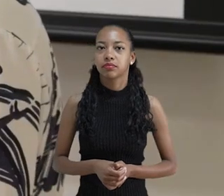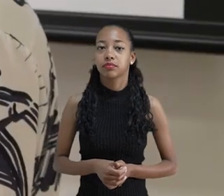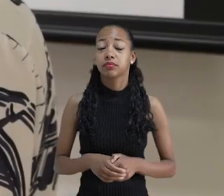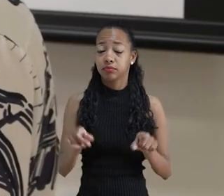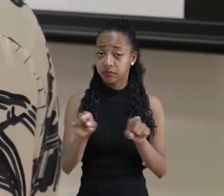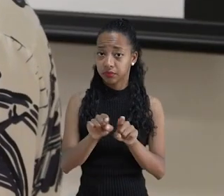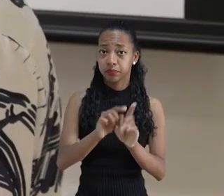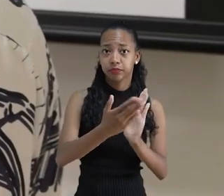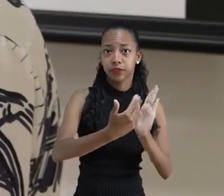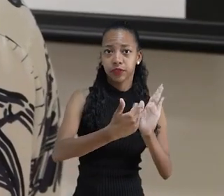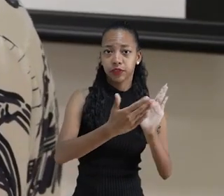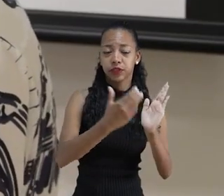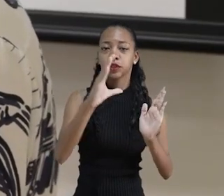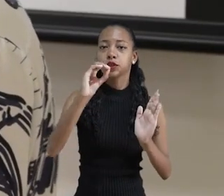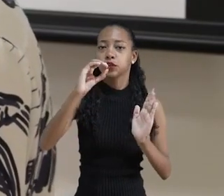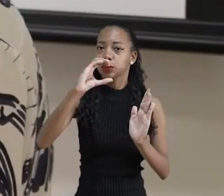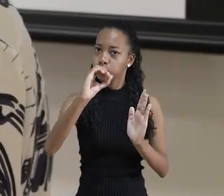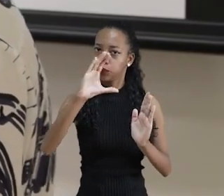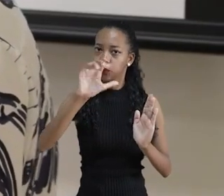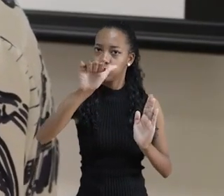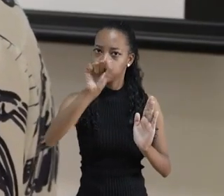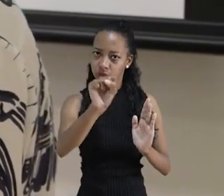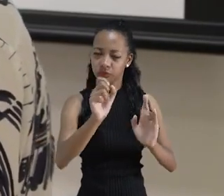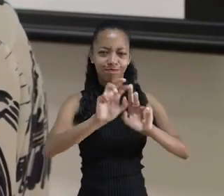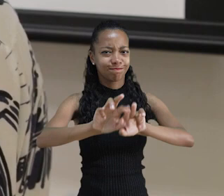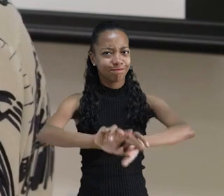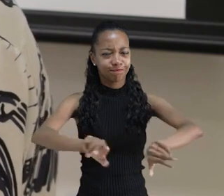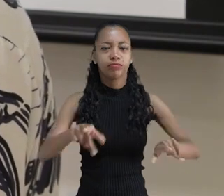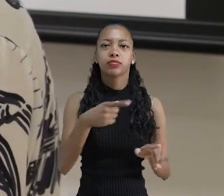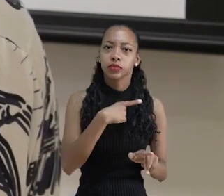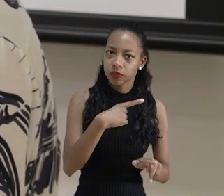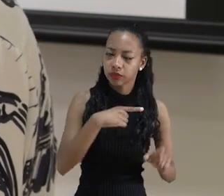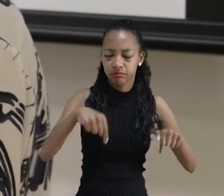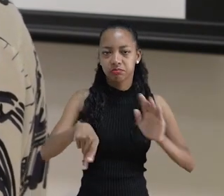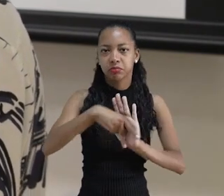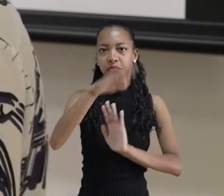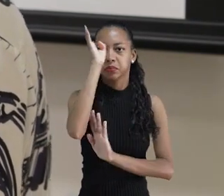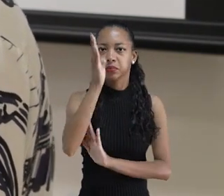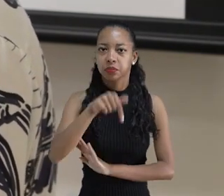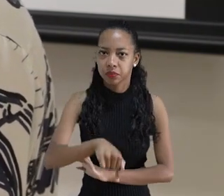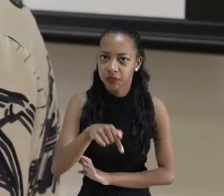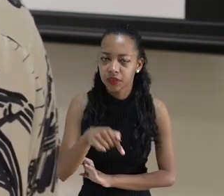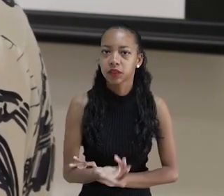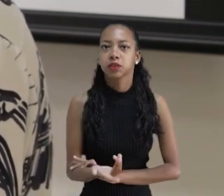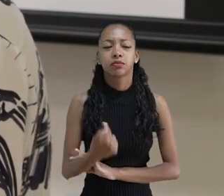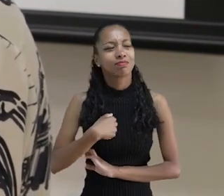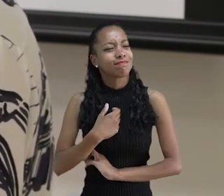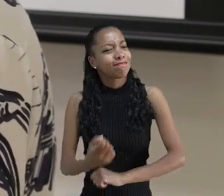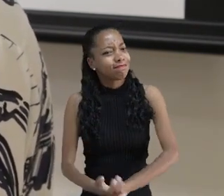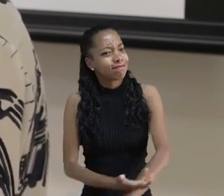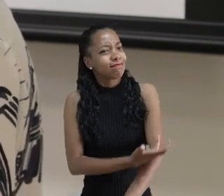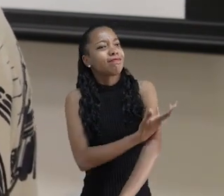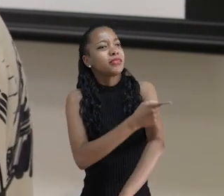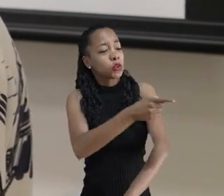também o país da revista ocas do henel do prov é um país que chora de emoção com cada jovem que ao